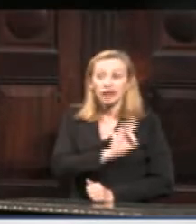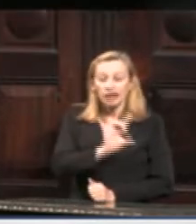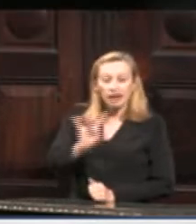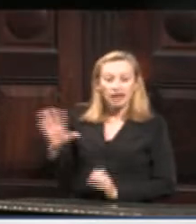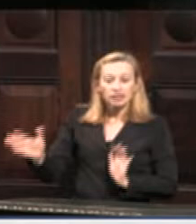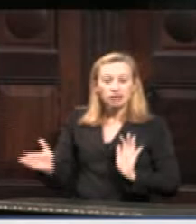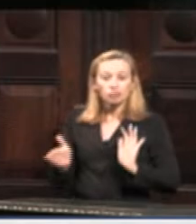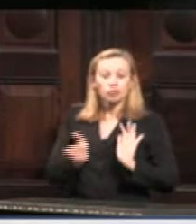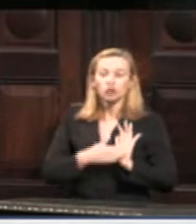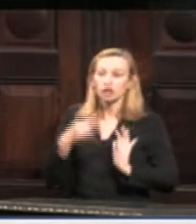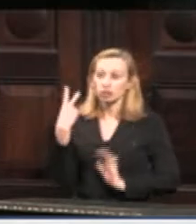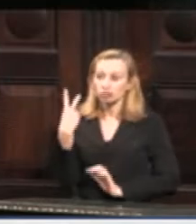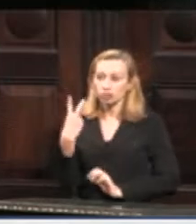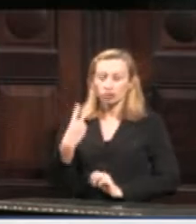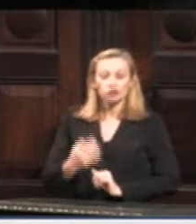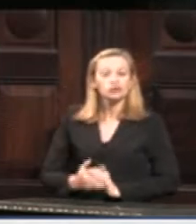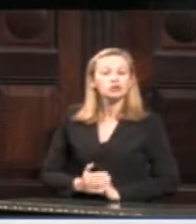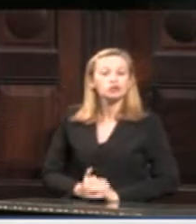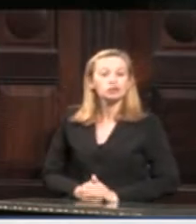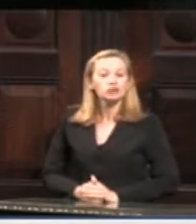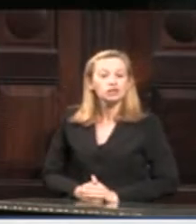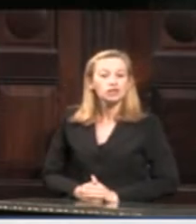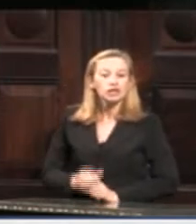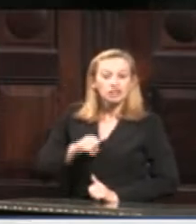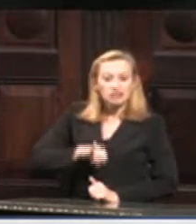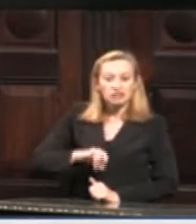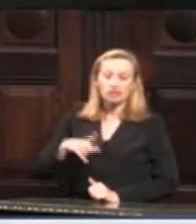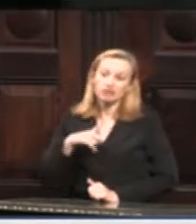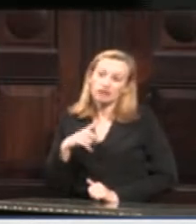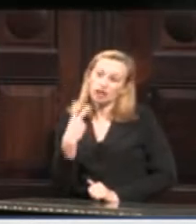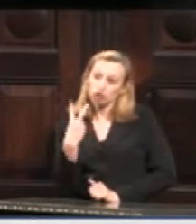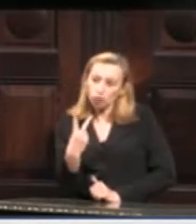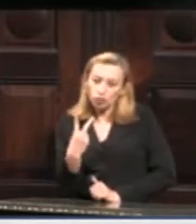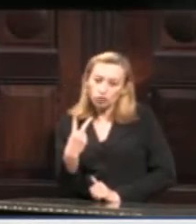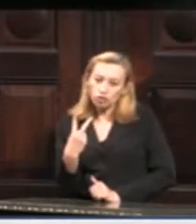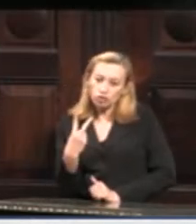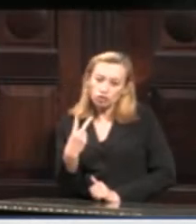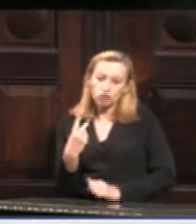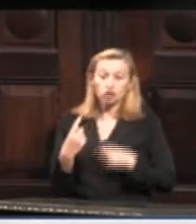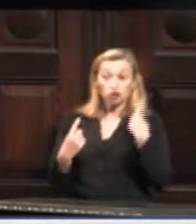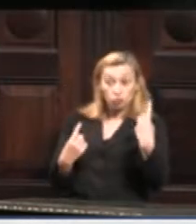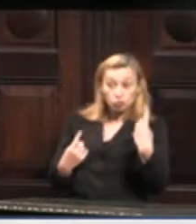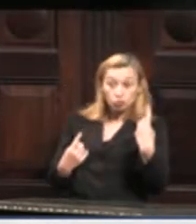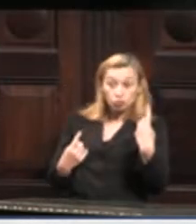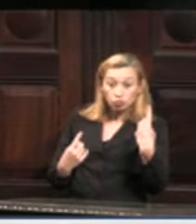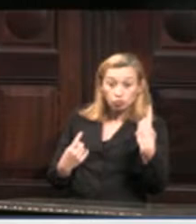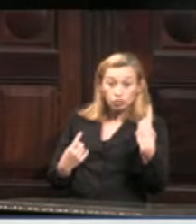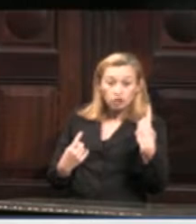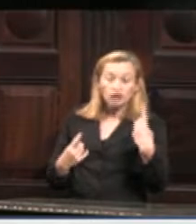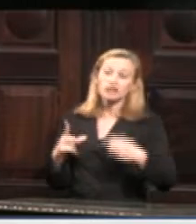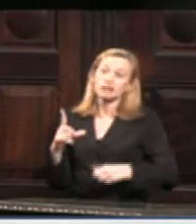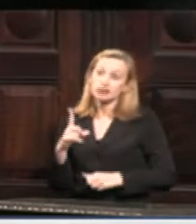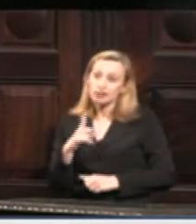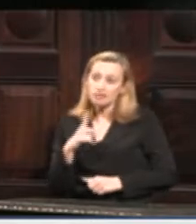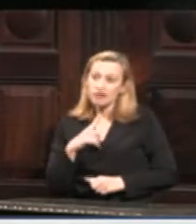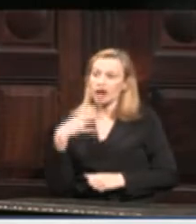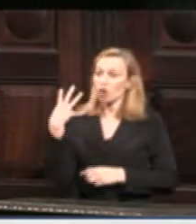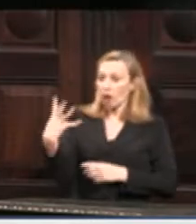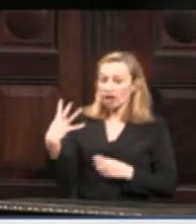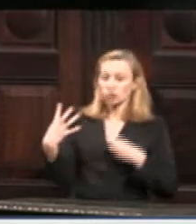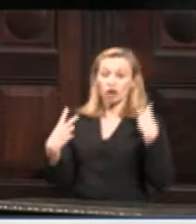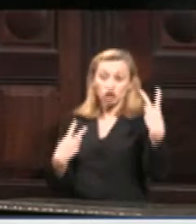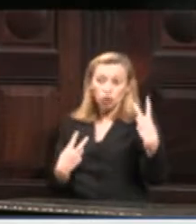em atuação. Se tiver 2 é 1, se tiver 4 é 2, se tiver 8 é